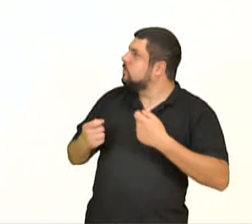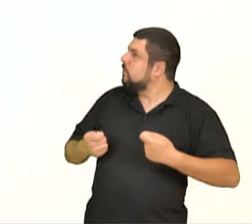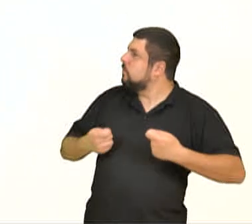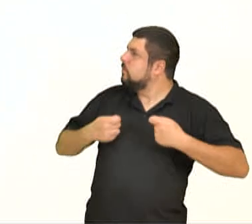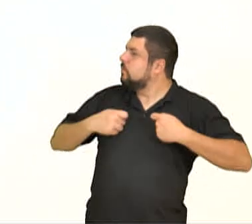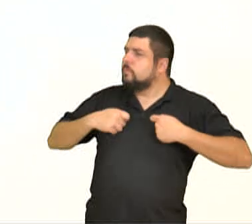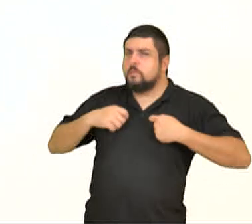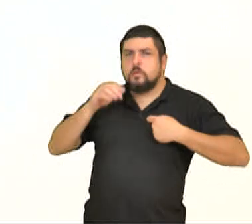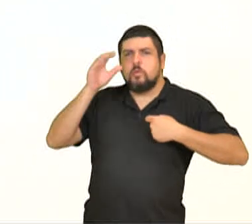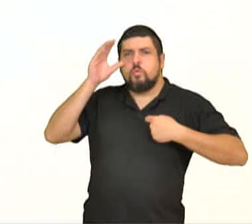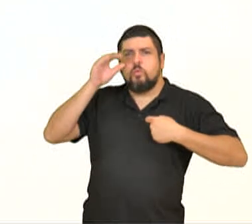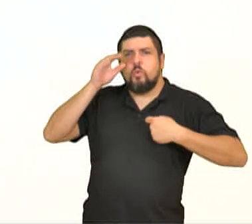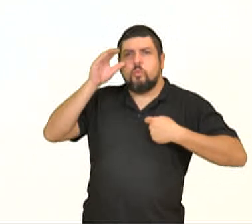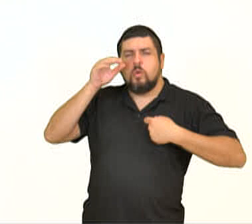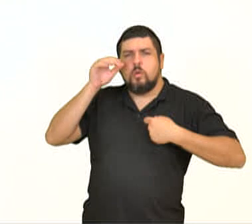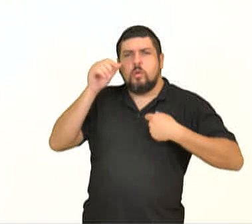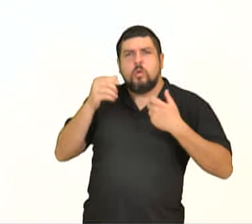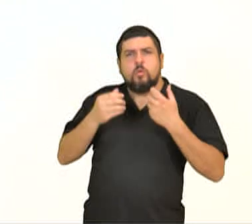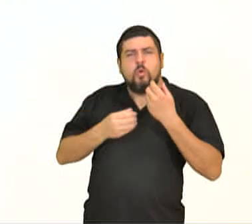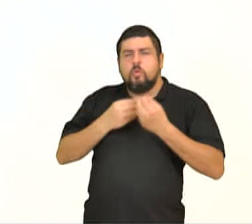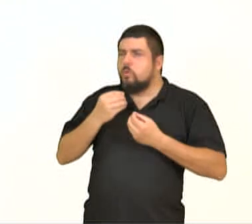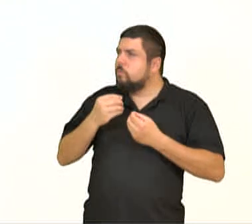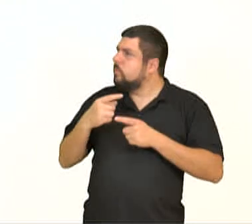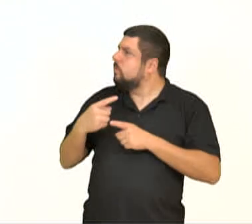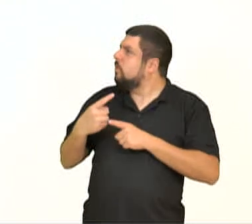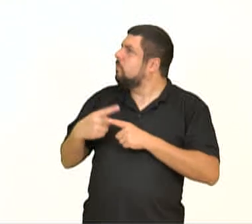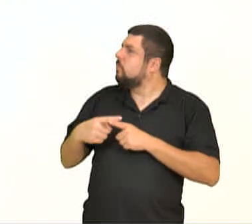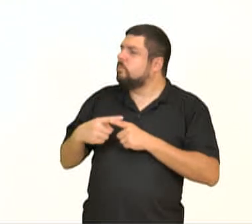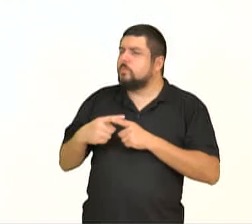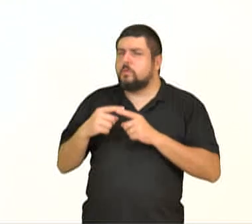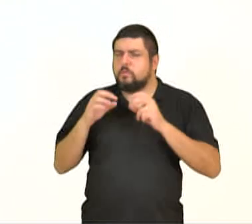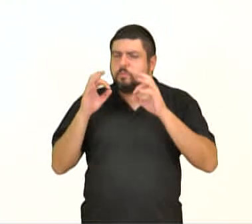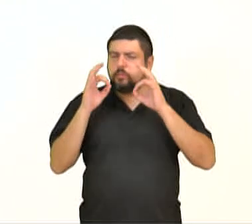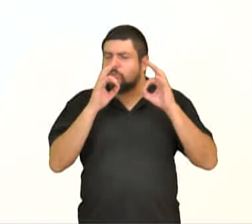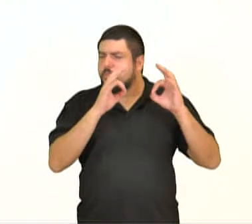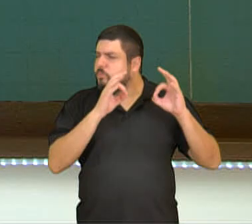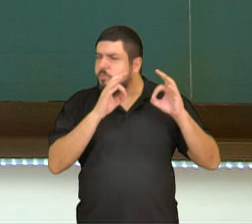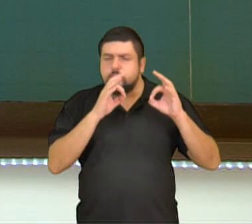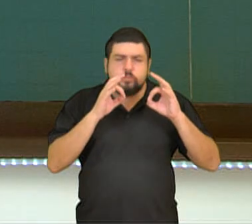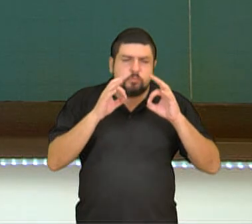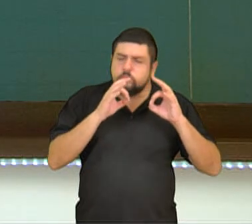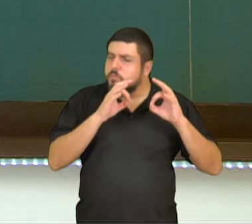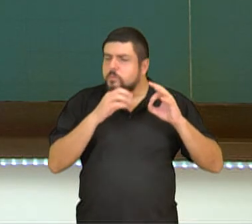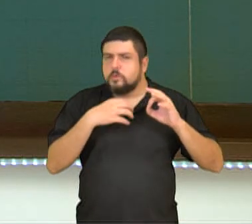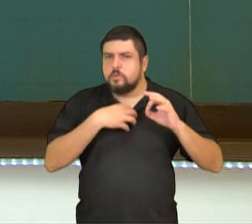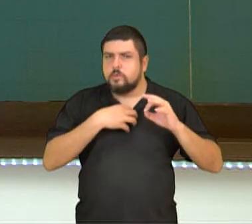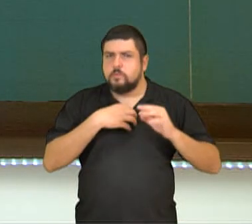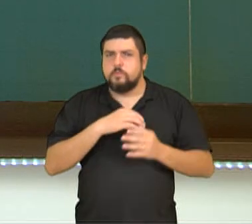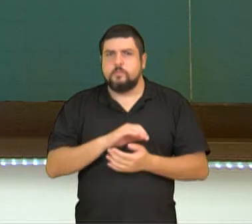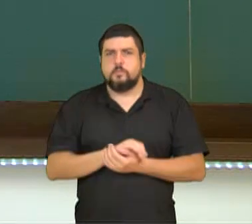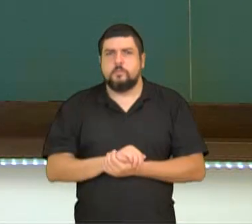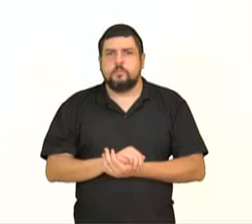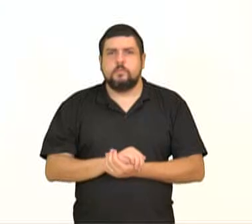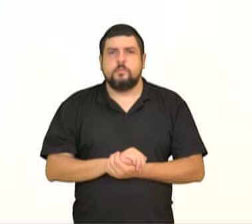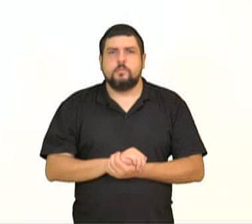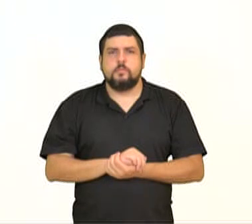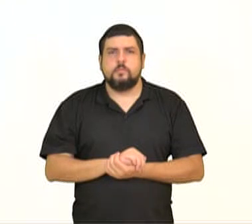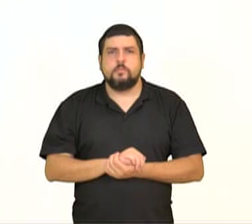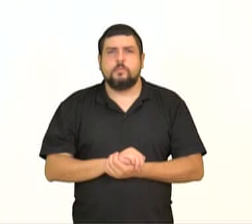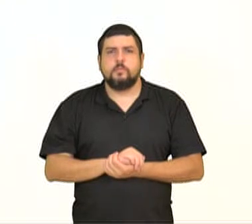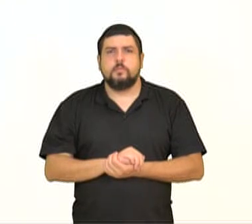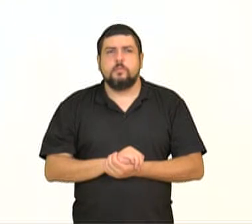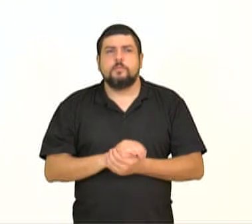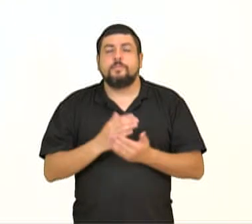será que eles estão vendo com olhares ávidos ali, curiosos. Certo? Então, vejam bem, a